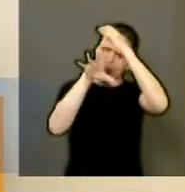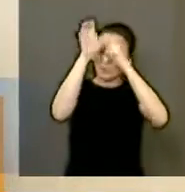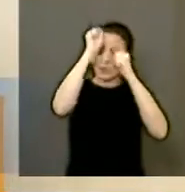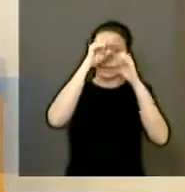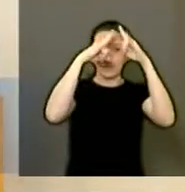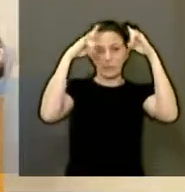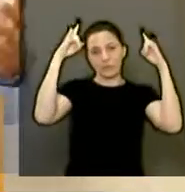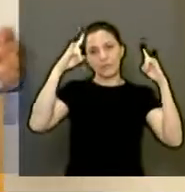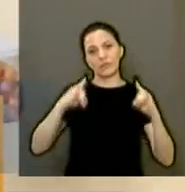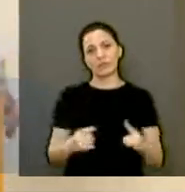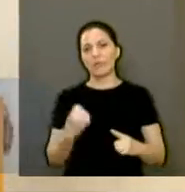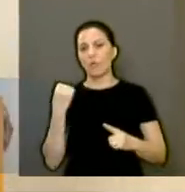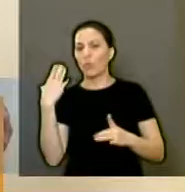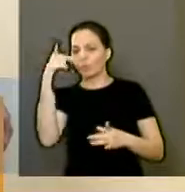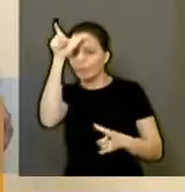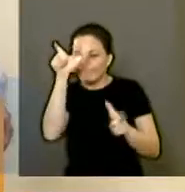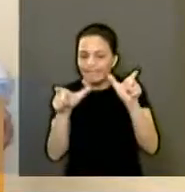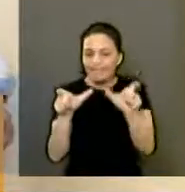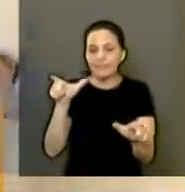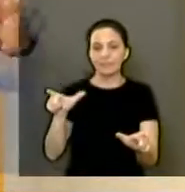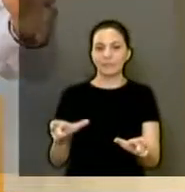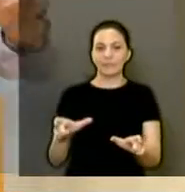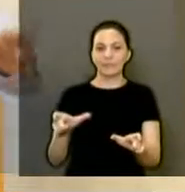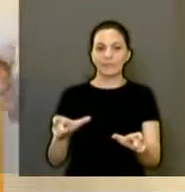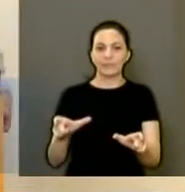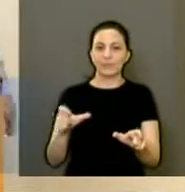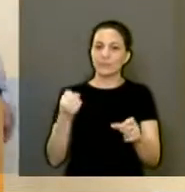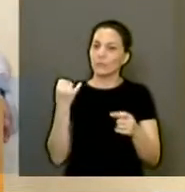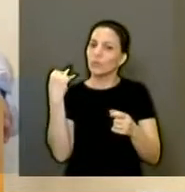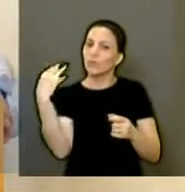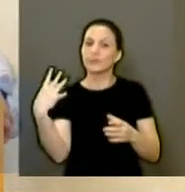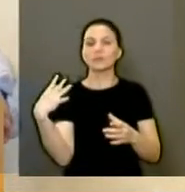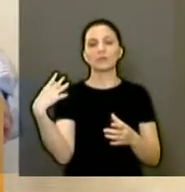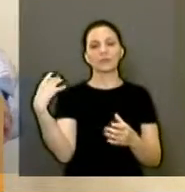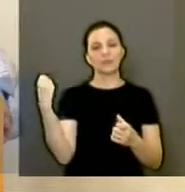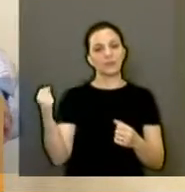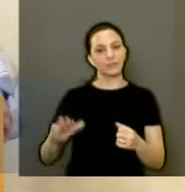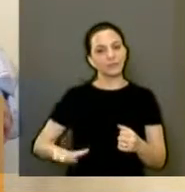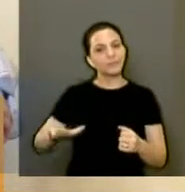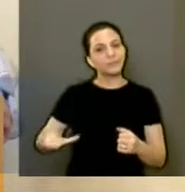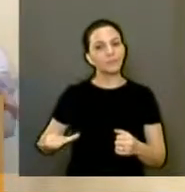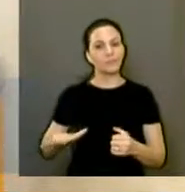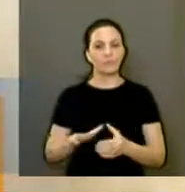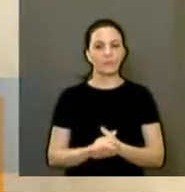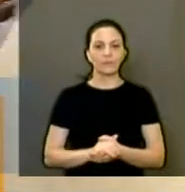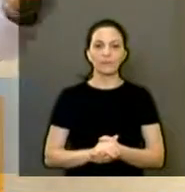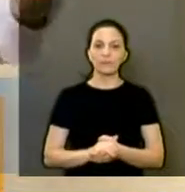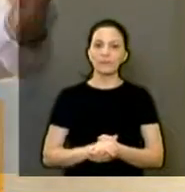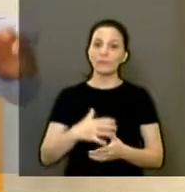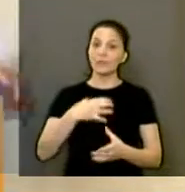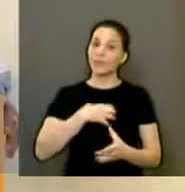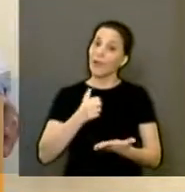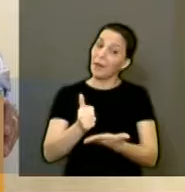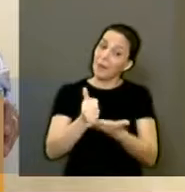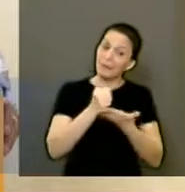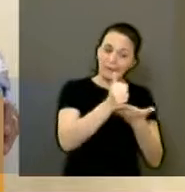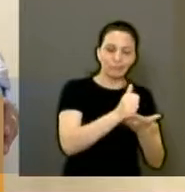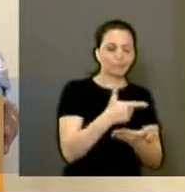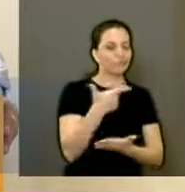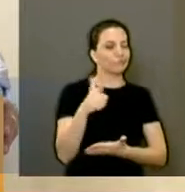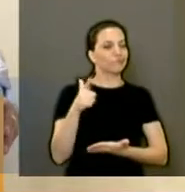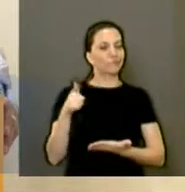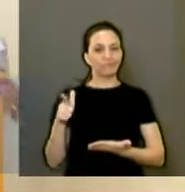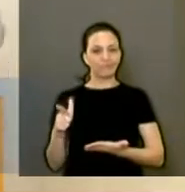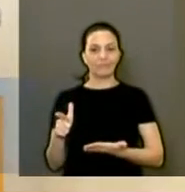circo quantas pessoas quantas crianças esse tipo de apoio a gente não tem gente